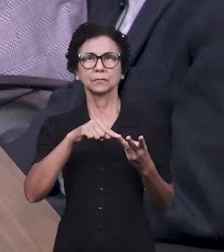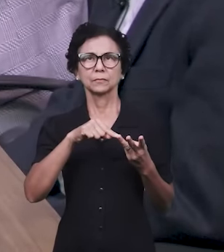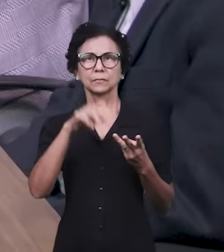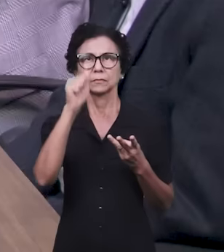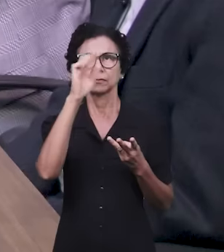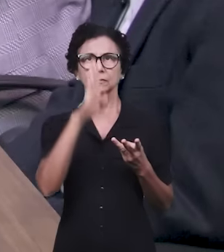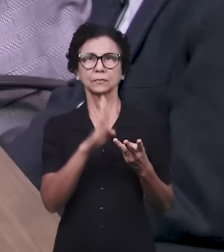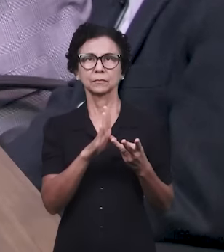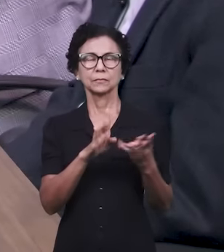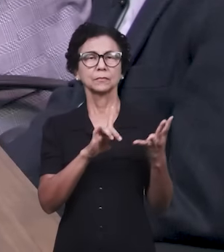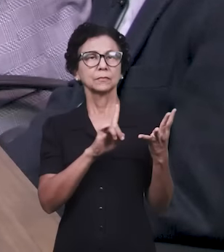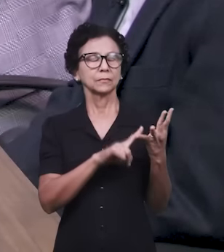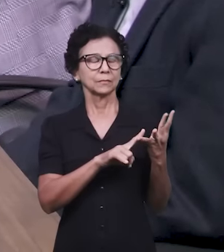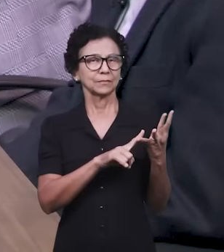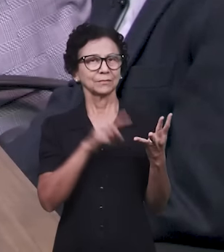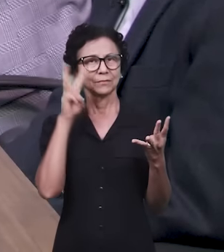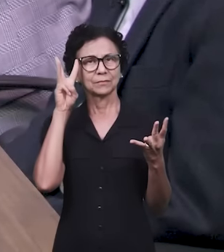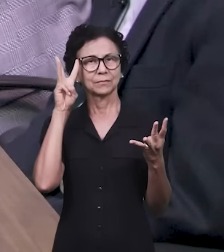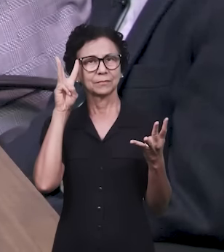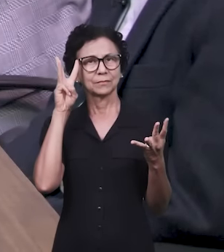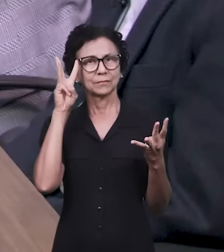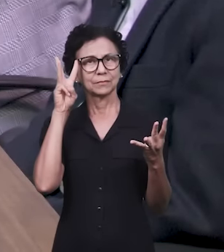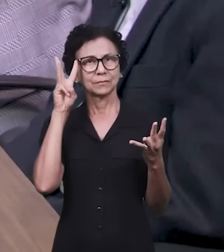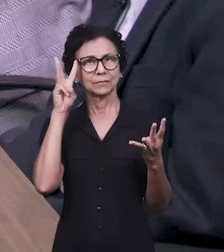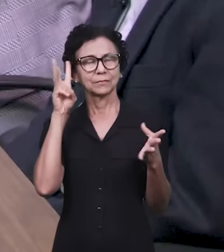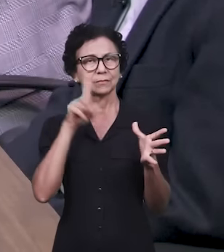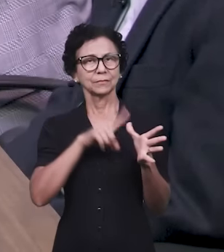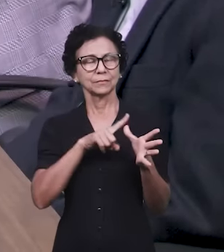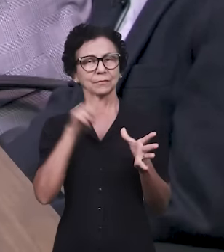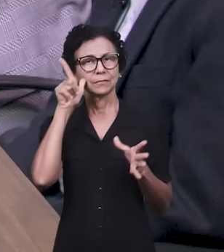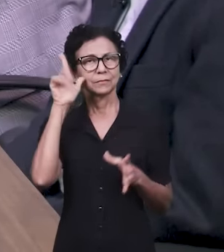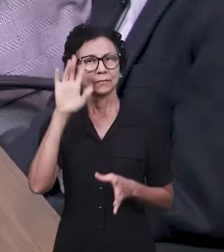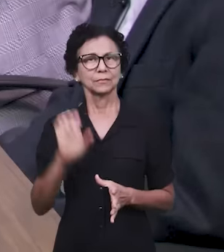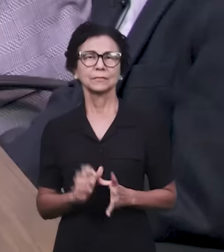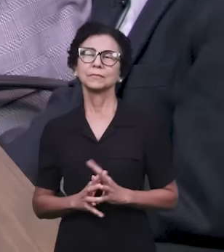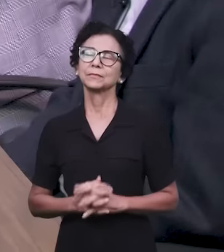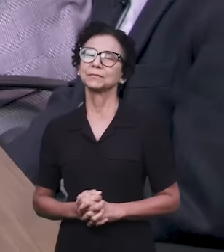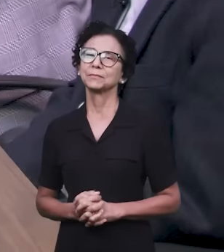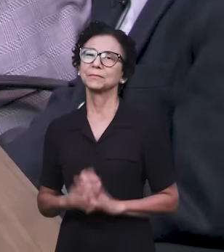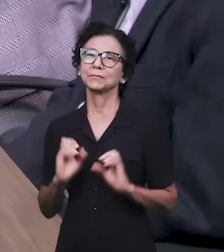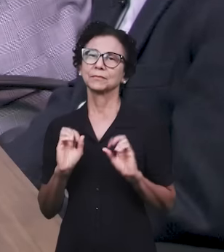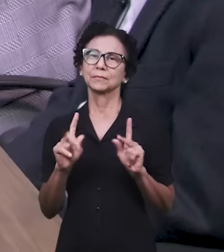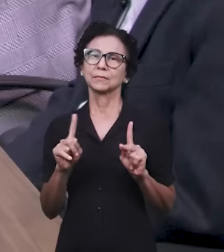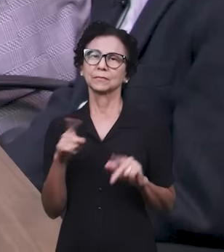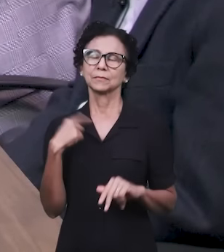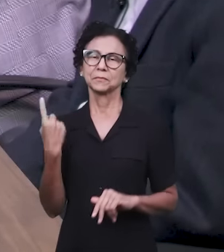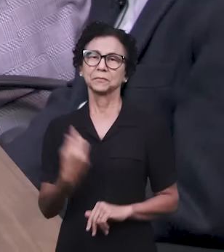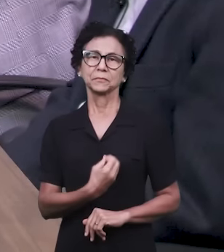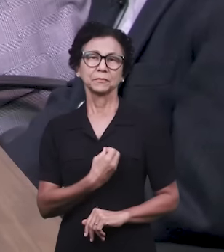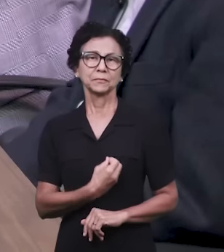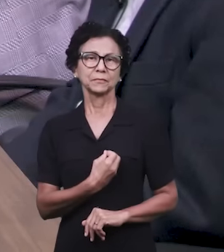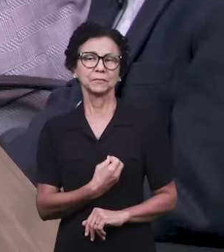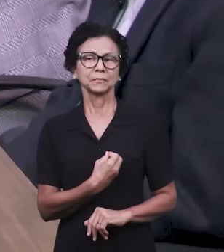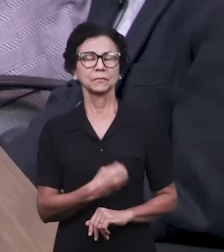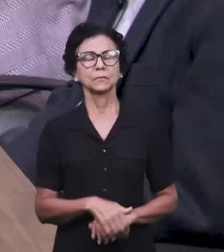Alexandre Brasil. Paz do Senhor. Pastor Wallace Rossetti. A paz do Senhor. Pastor Luiz Eugênio. Paz do Senhor a Muito todos. bem, todos aqui